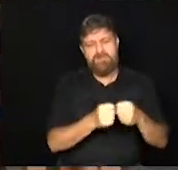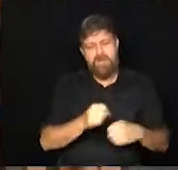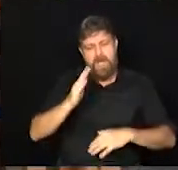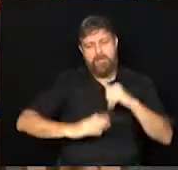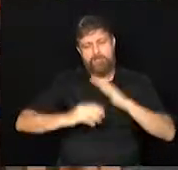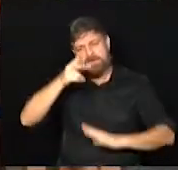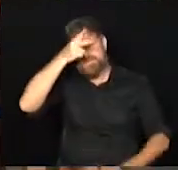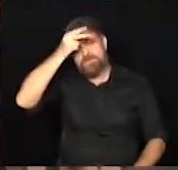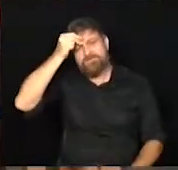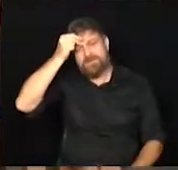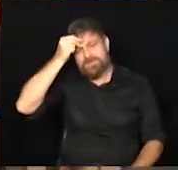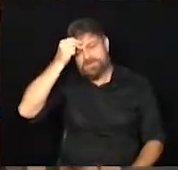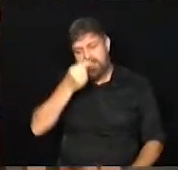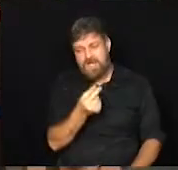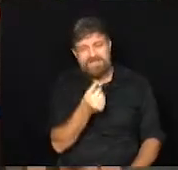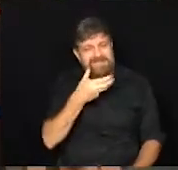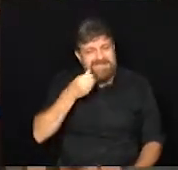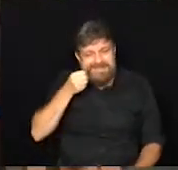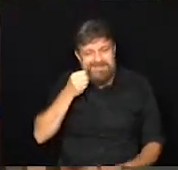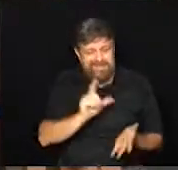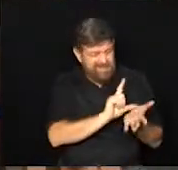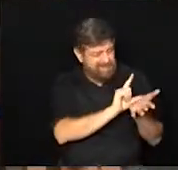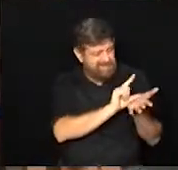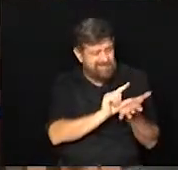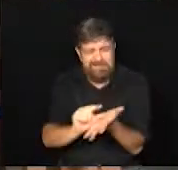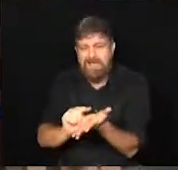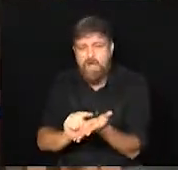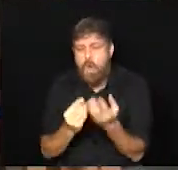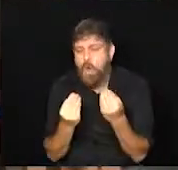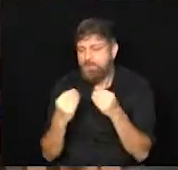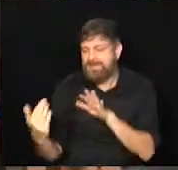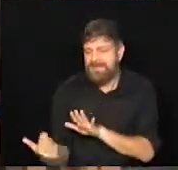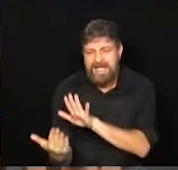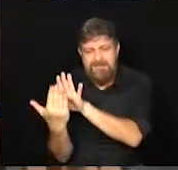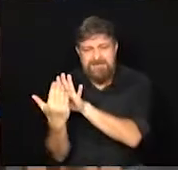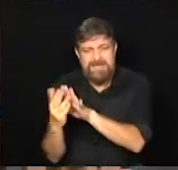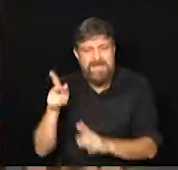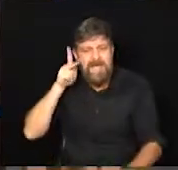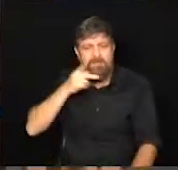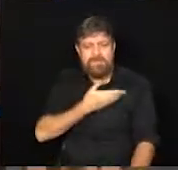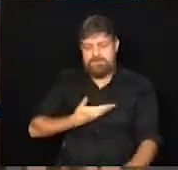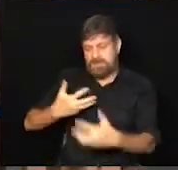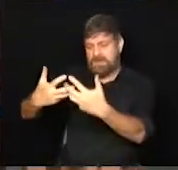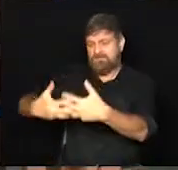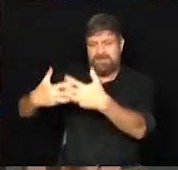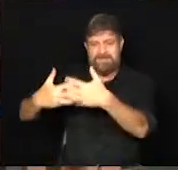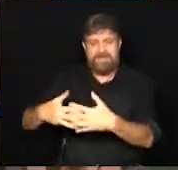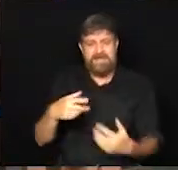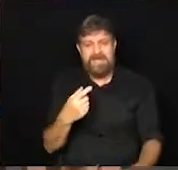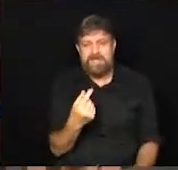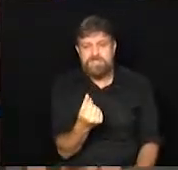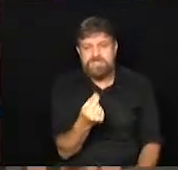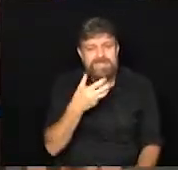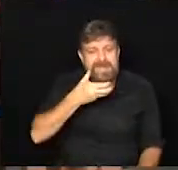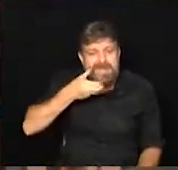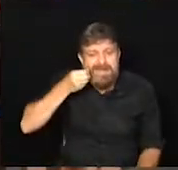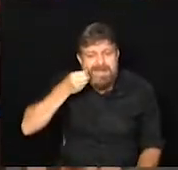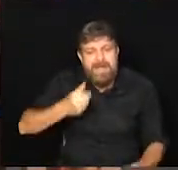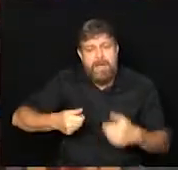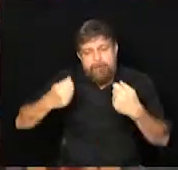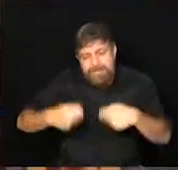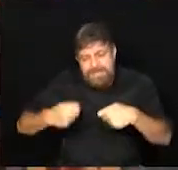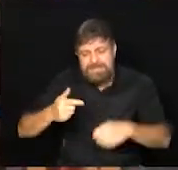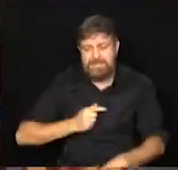Executivo, desmonte do orçamento. E não dá para você enfrentar essa importante política pública se não tiver financiamento, se não